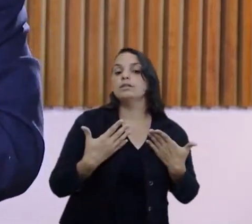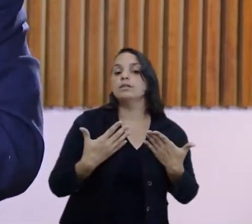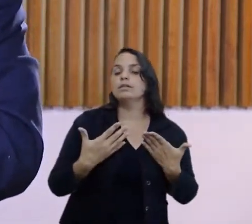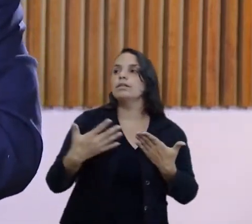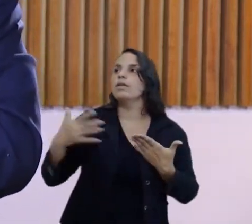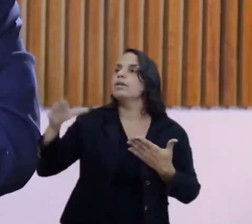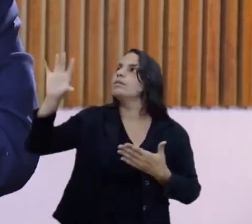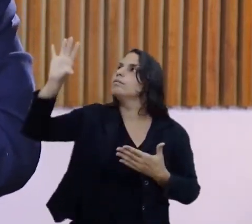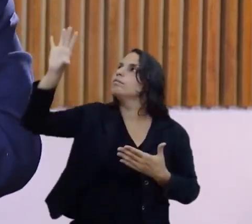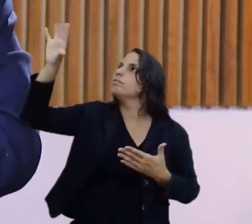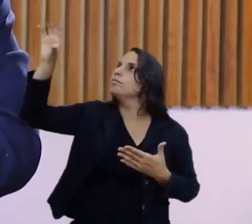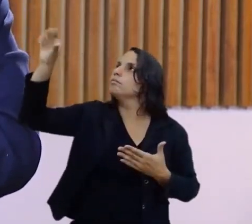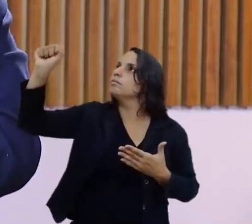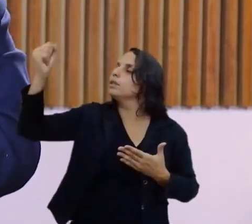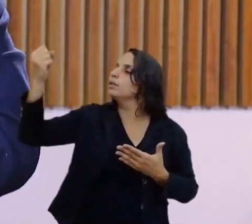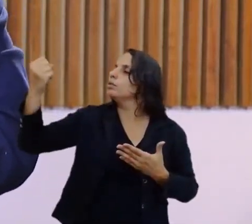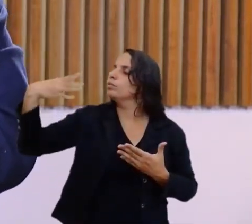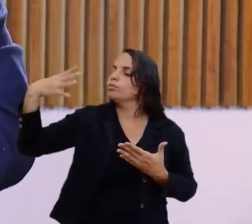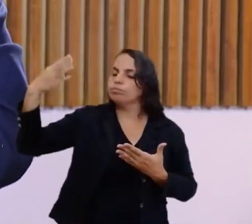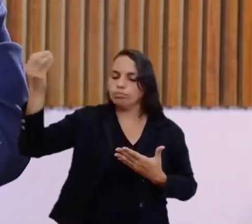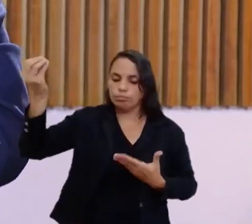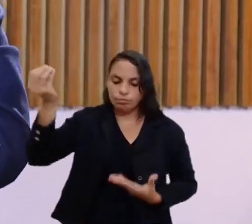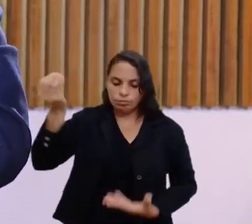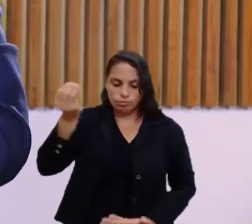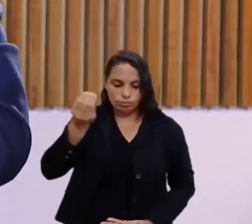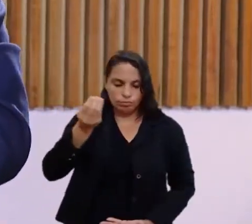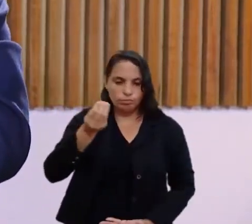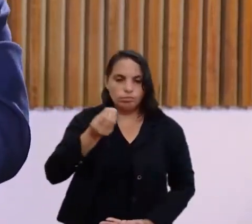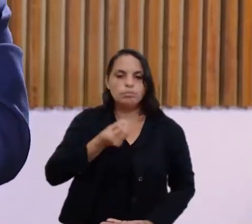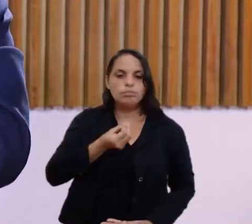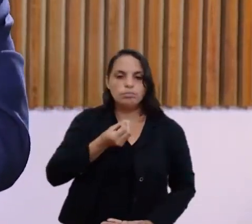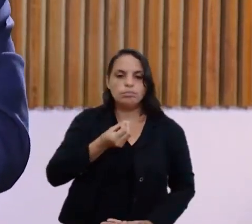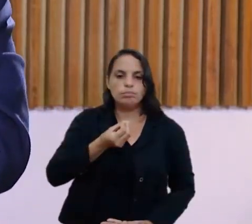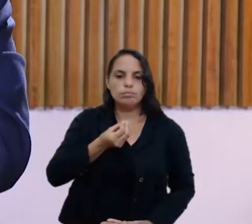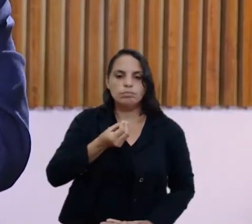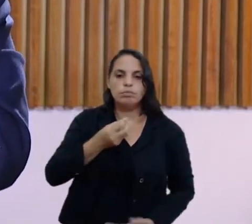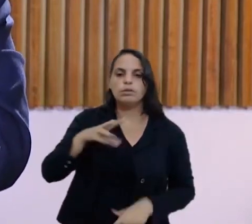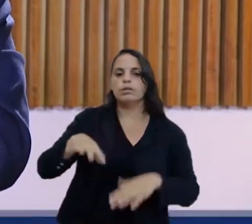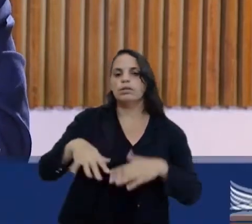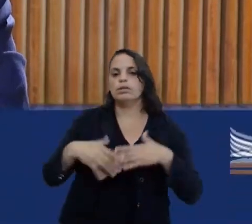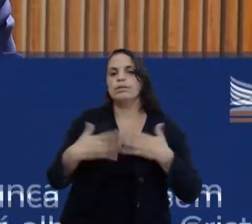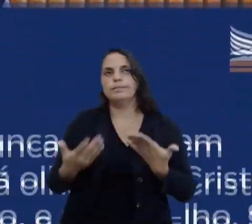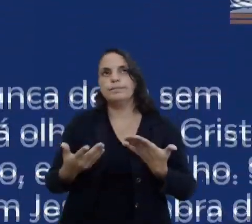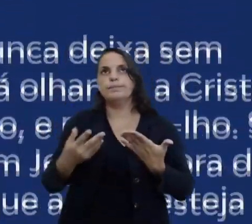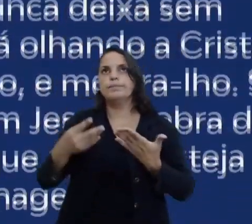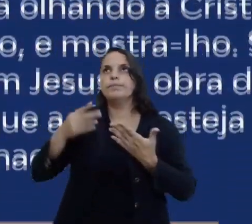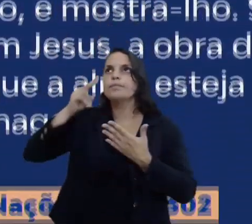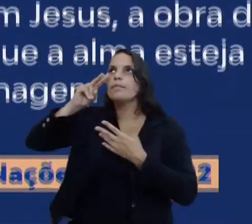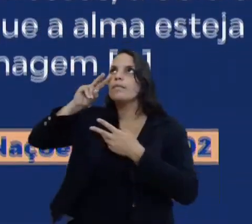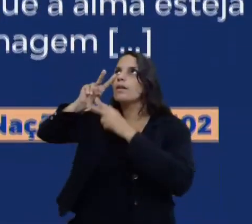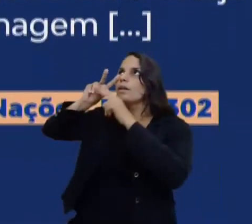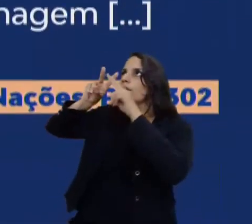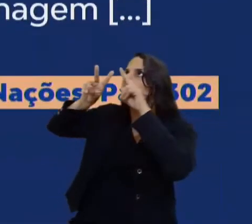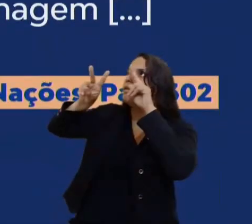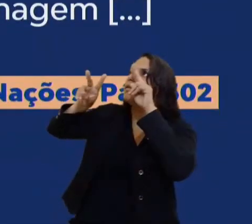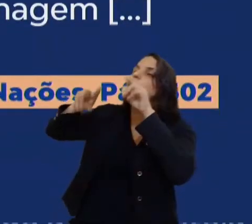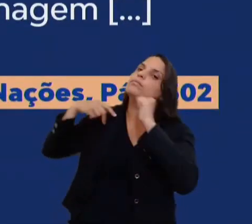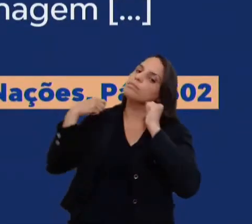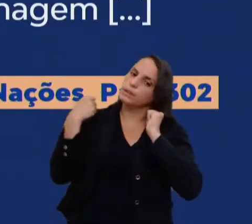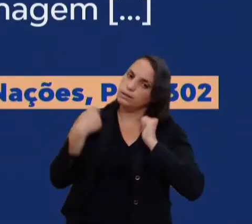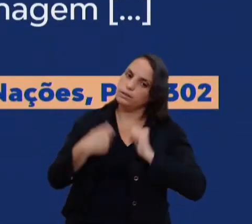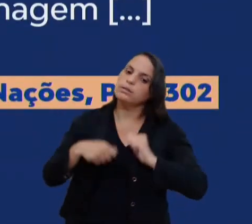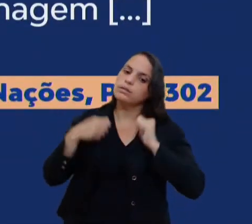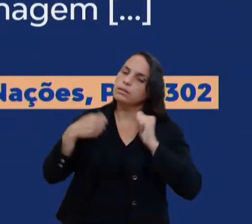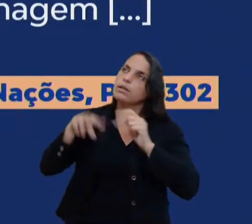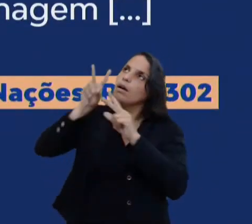Cristo e mostra-lhe. Se o olhar, aqui tem uma condição, se o